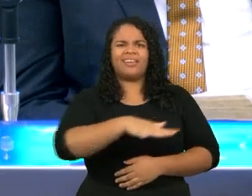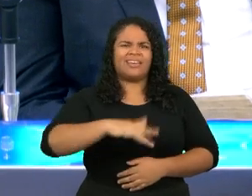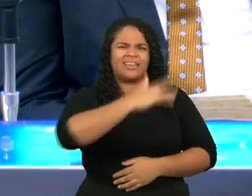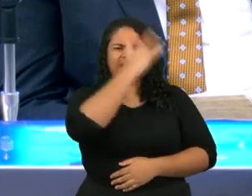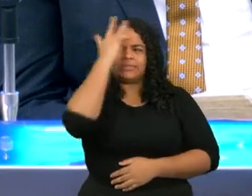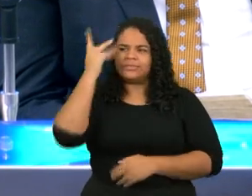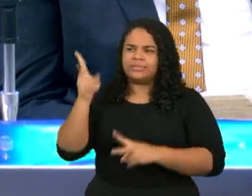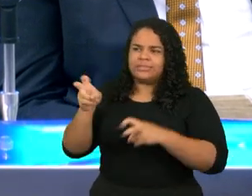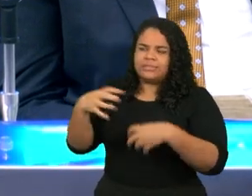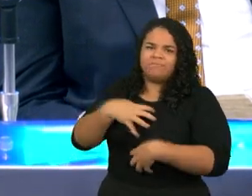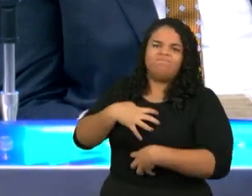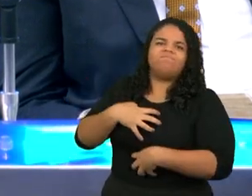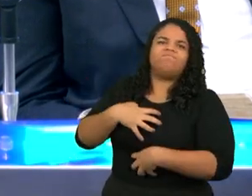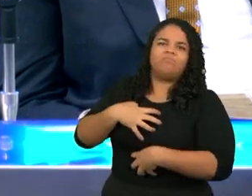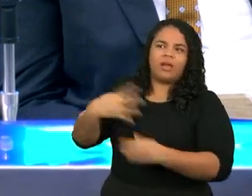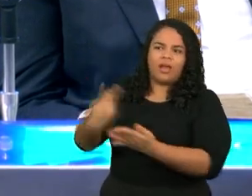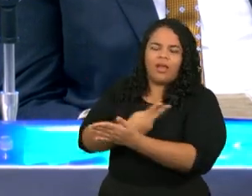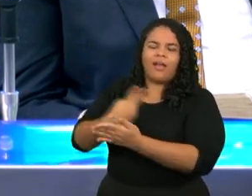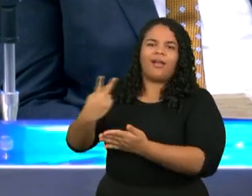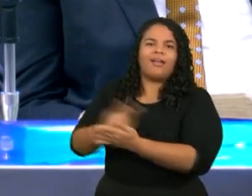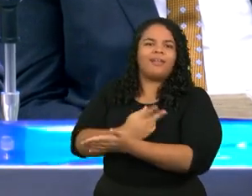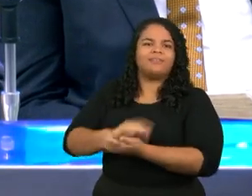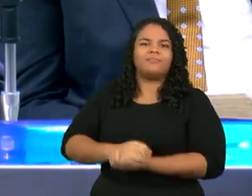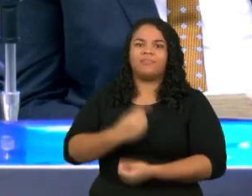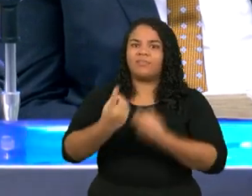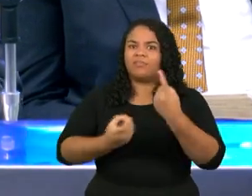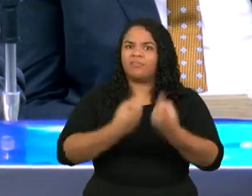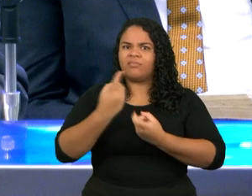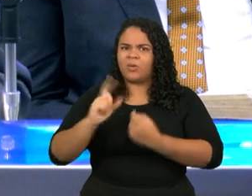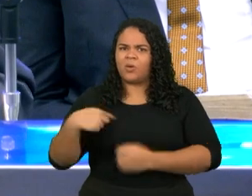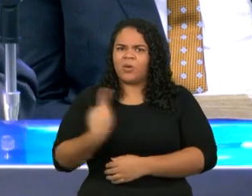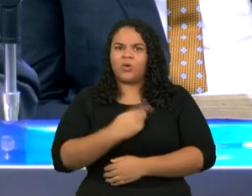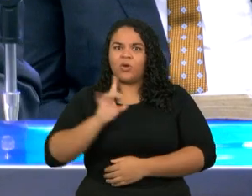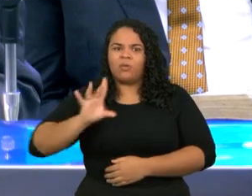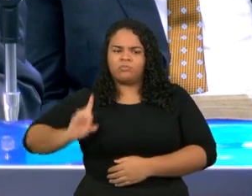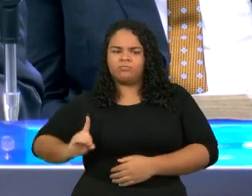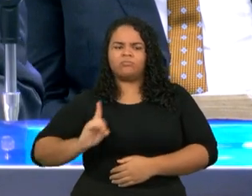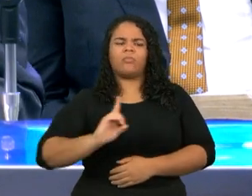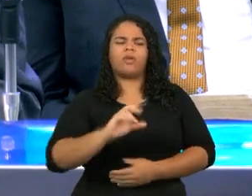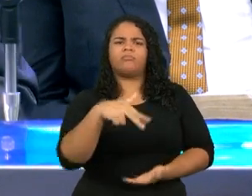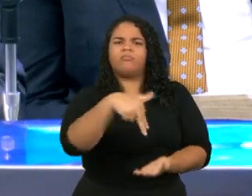só a presença já é juízo na consciência dele